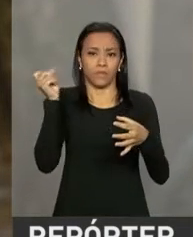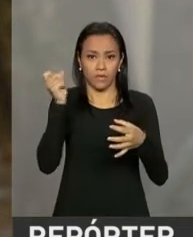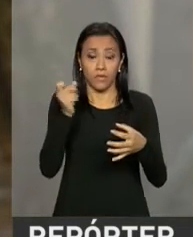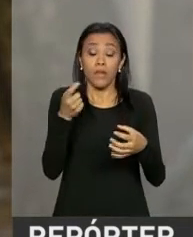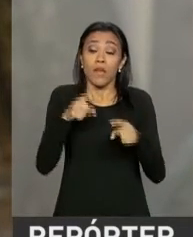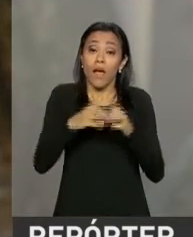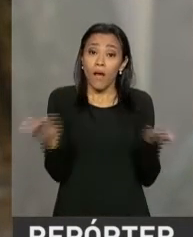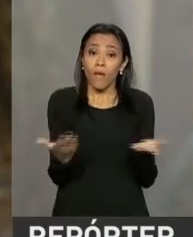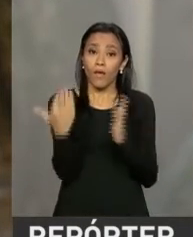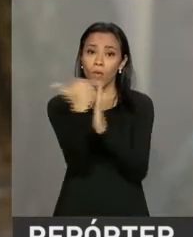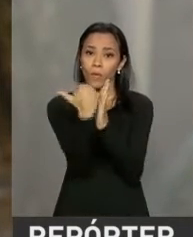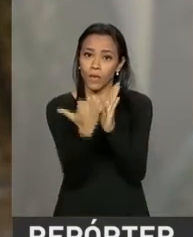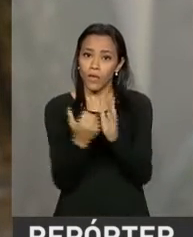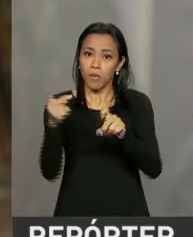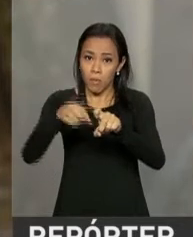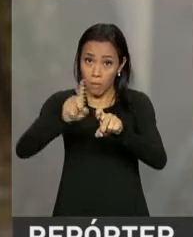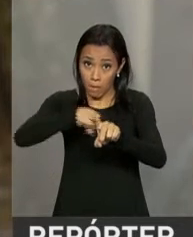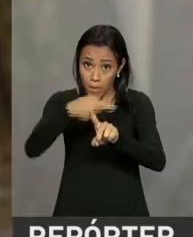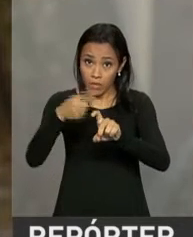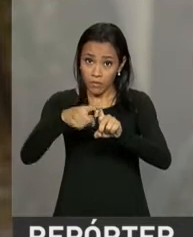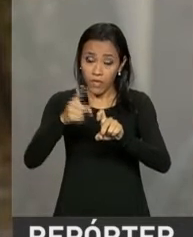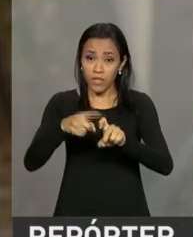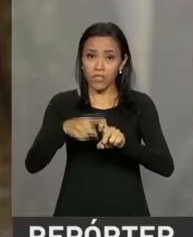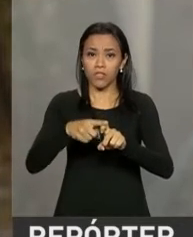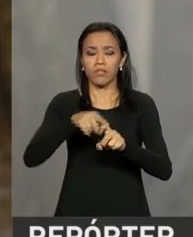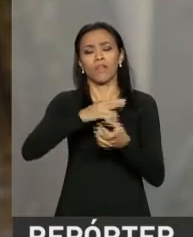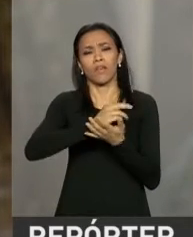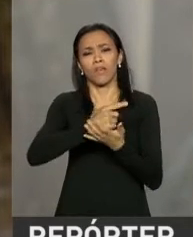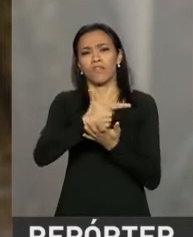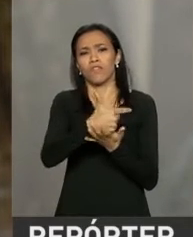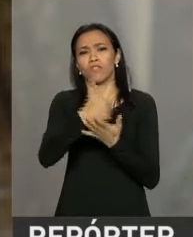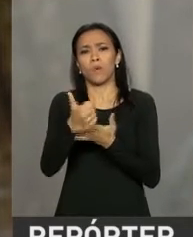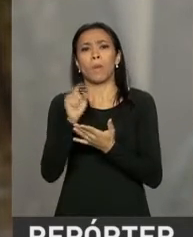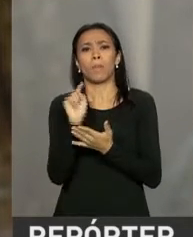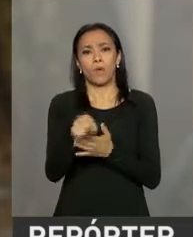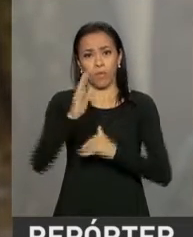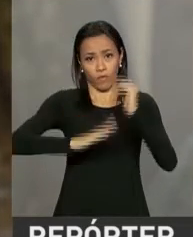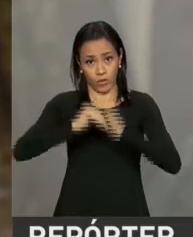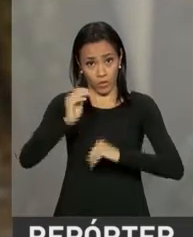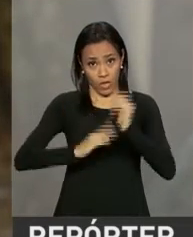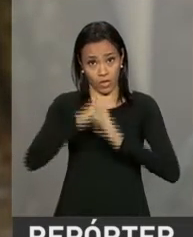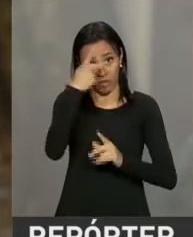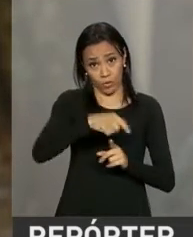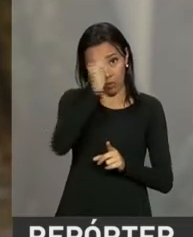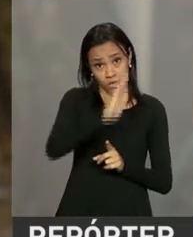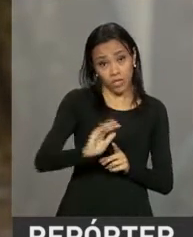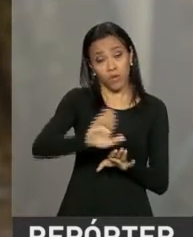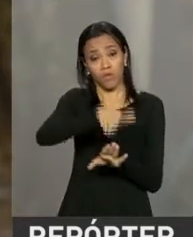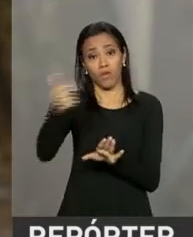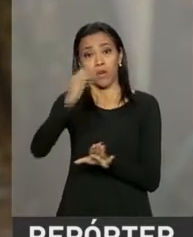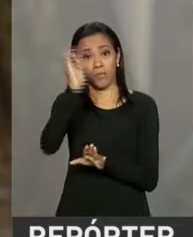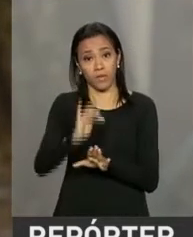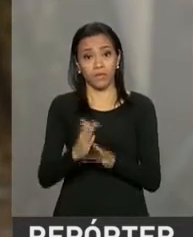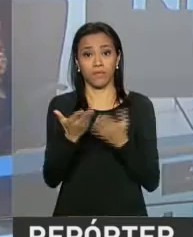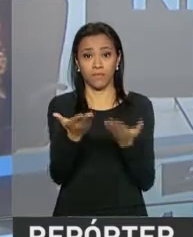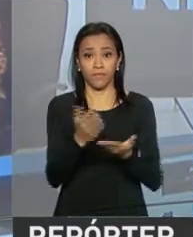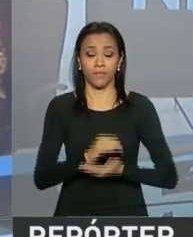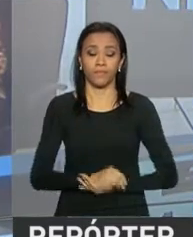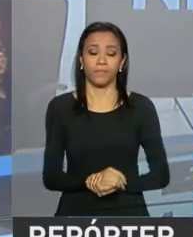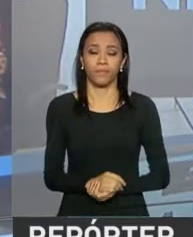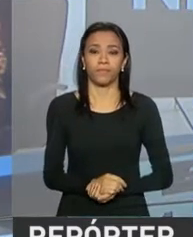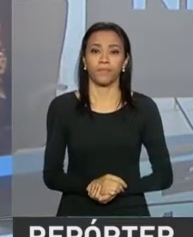programa conta com cerca de 20 mil profissionais entre brasileiros e estrangeiros de são paulo leonardo meira